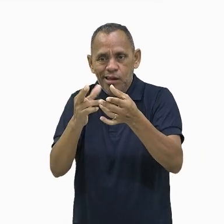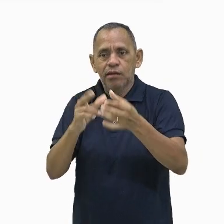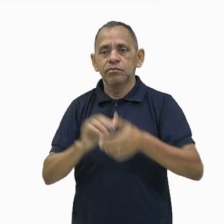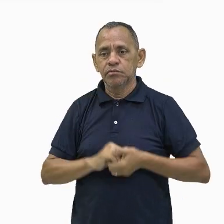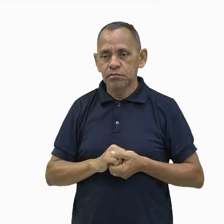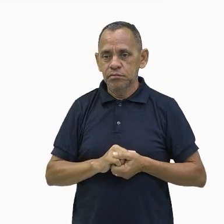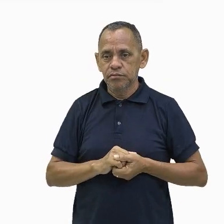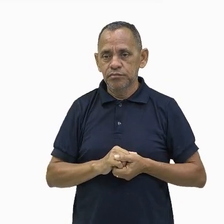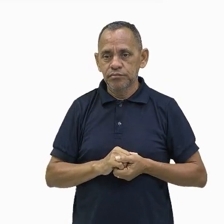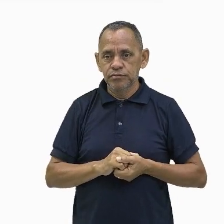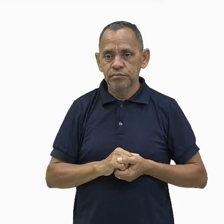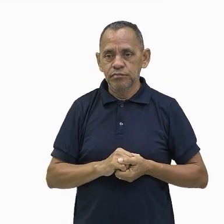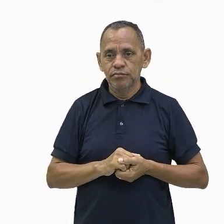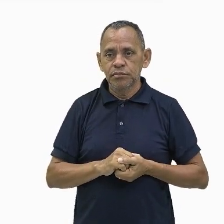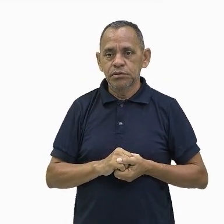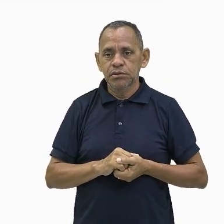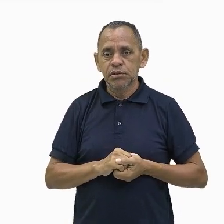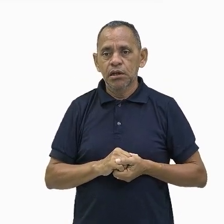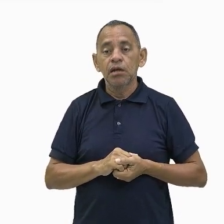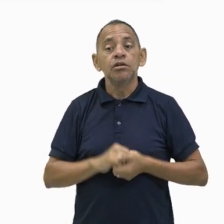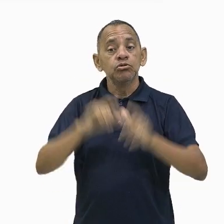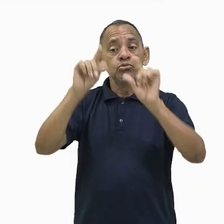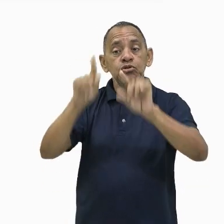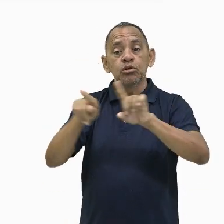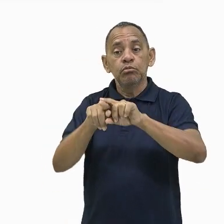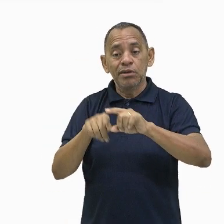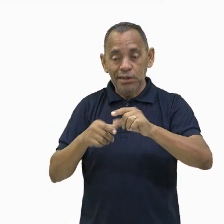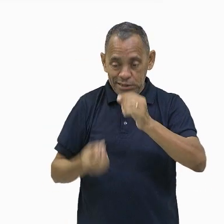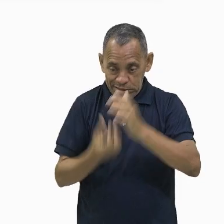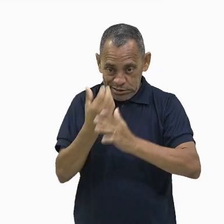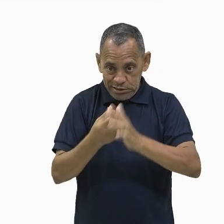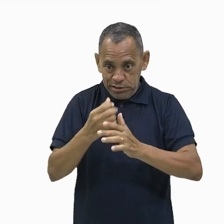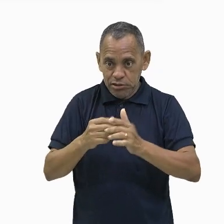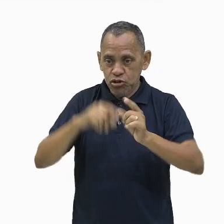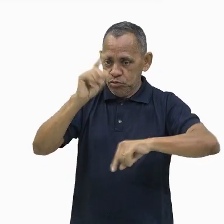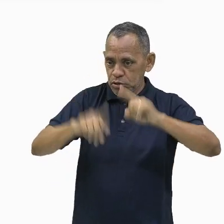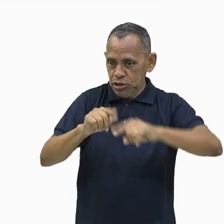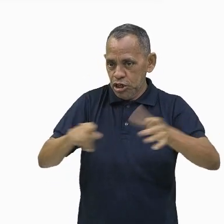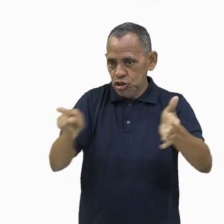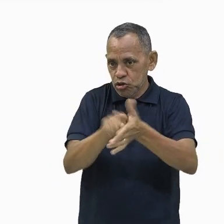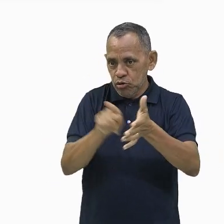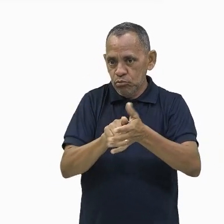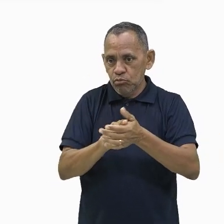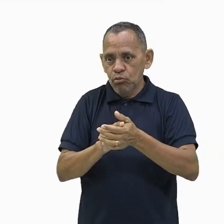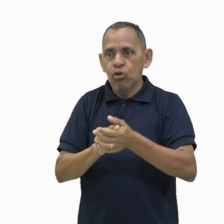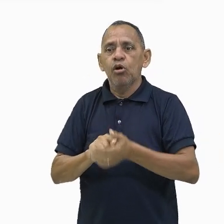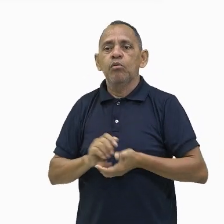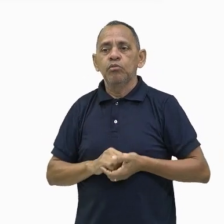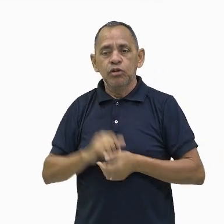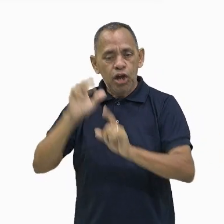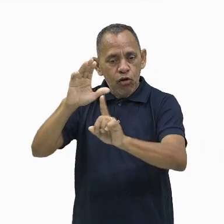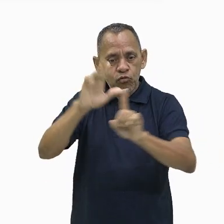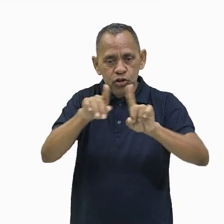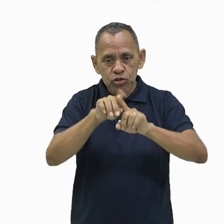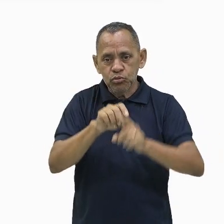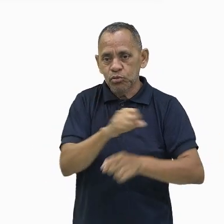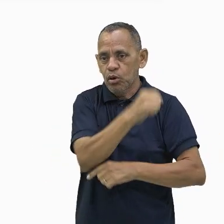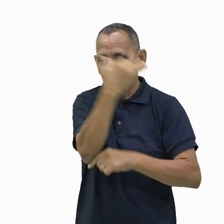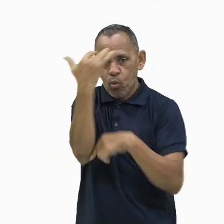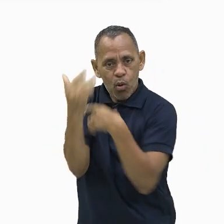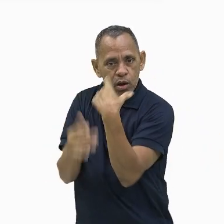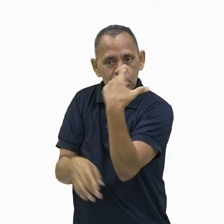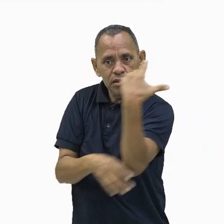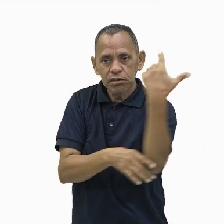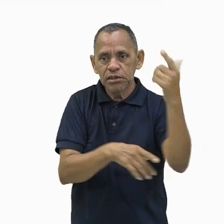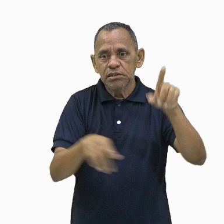e desnecessários diminui a geração de resíduos e a pressão sobre os ecossistemas. Assim,